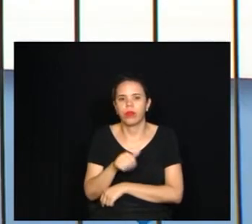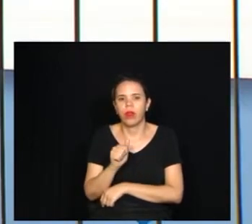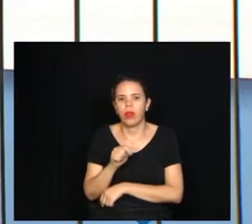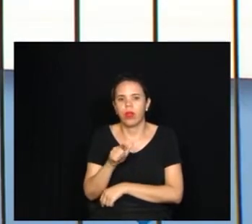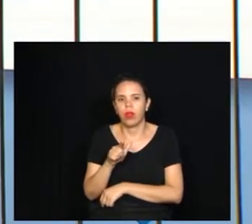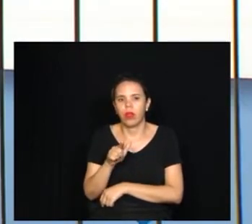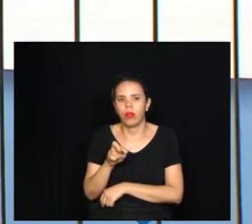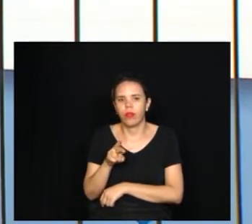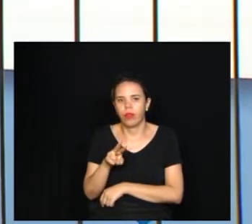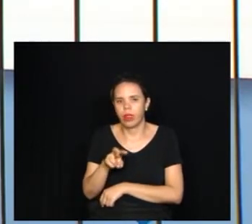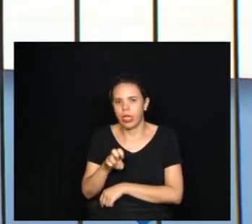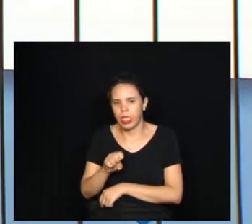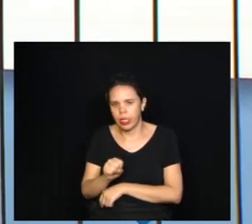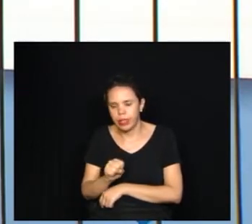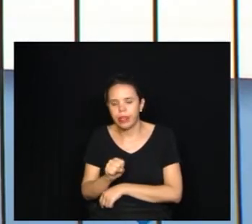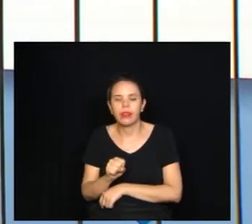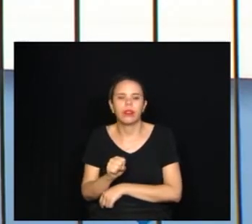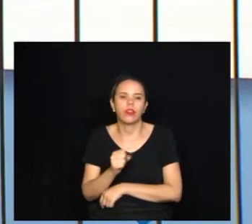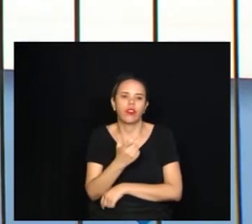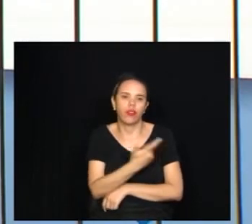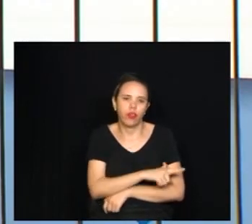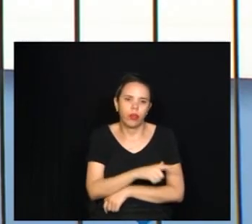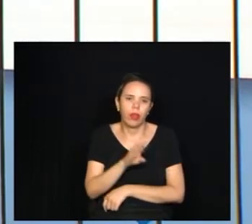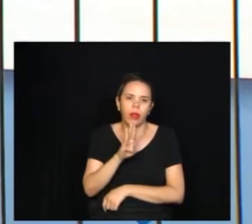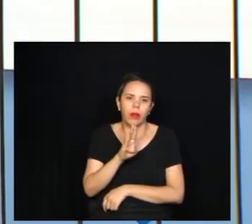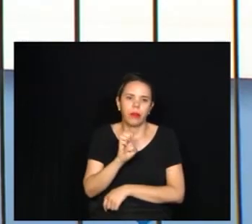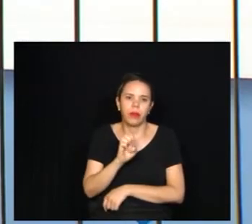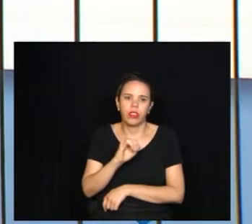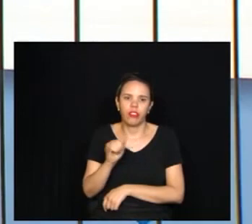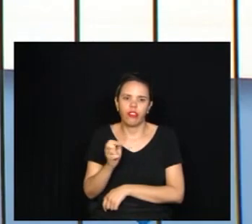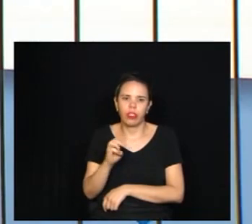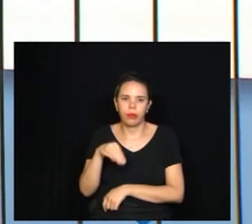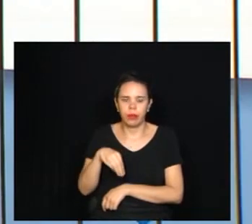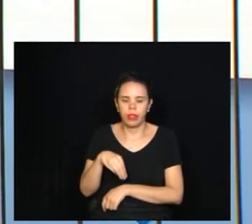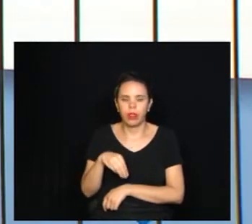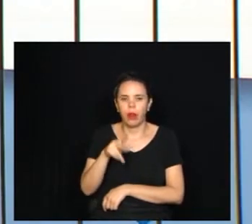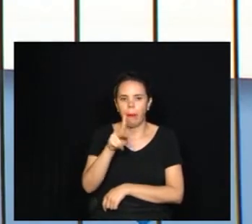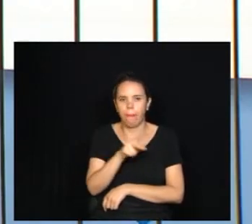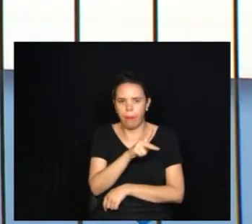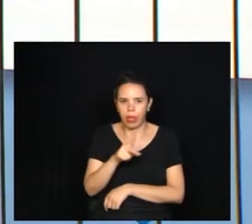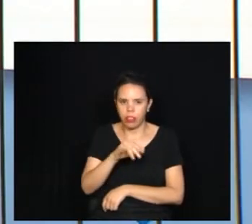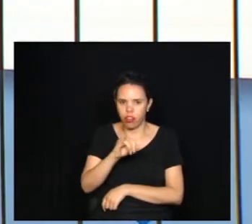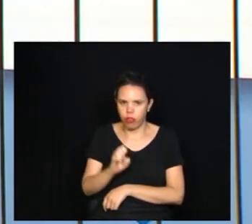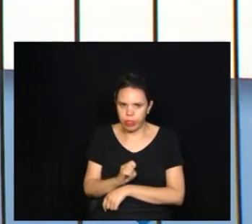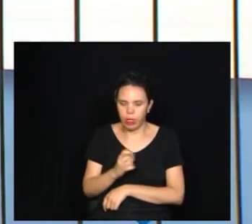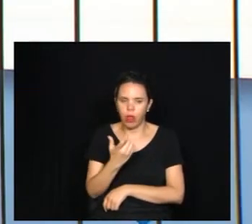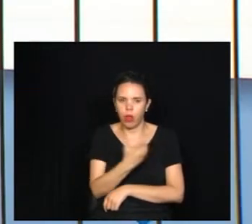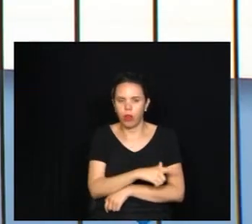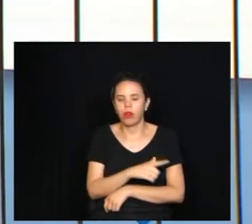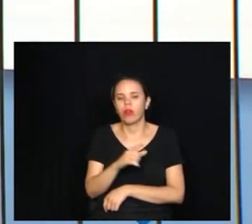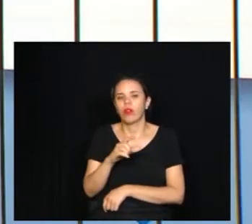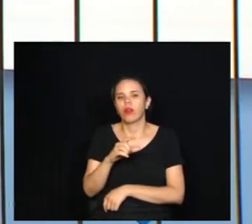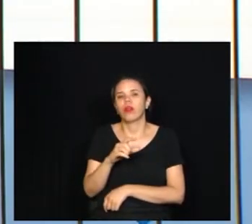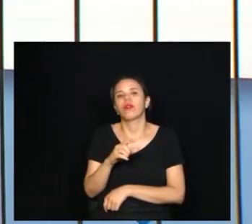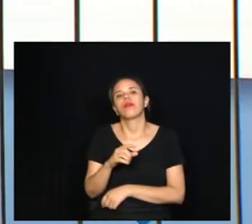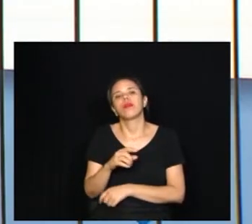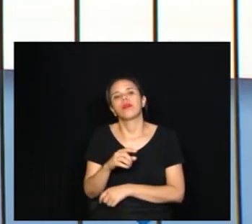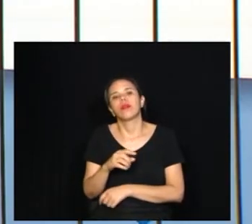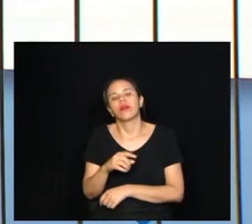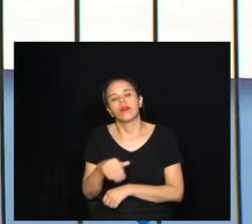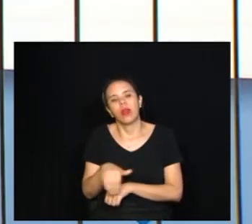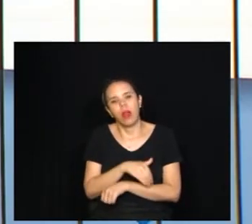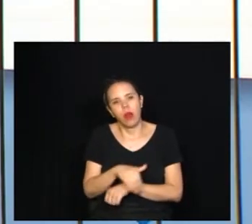de Azevedo com a Coronel Quirino, Benjamin Constant com a Padre José Teixeira e também com a Coronel Quirino, e a